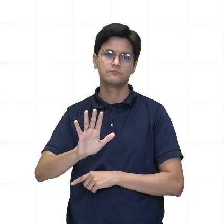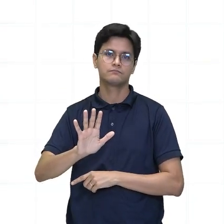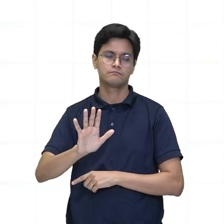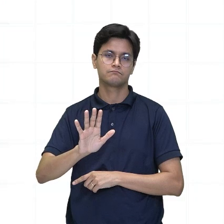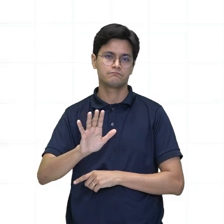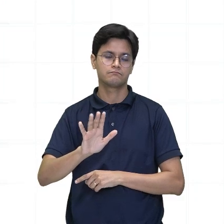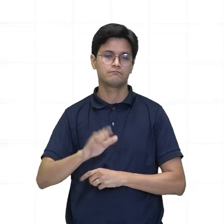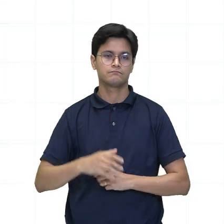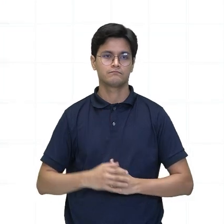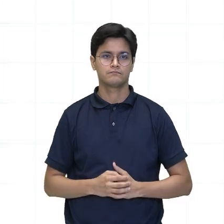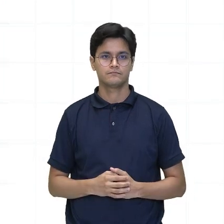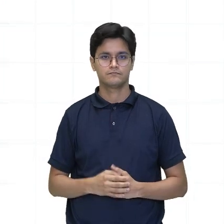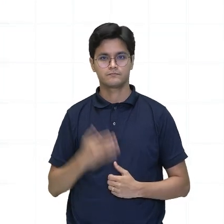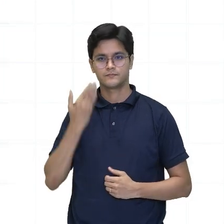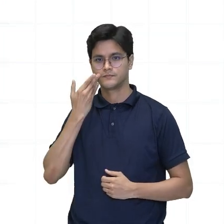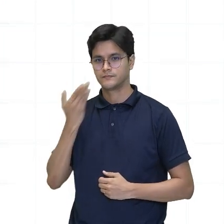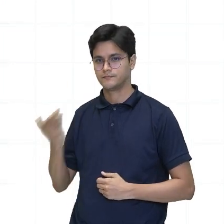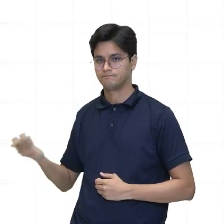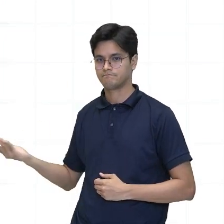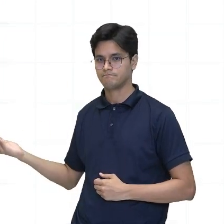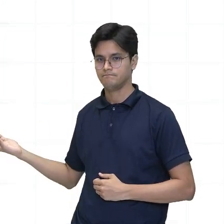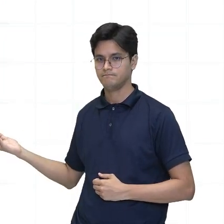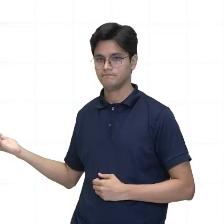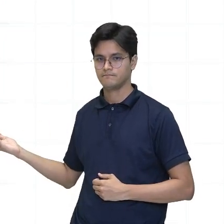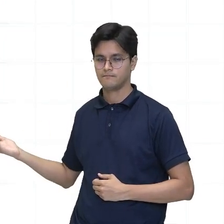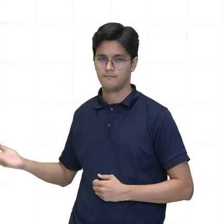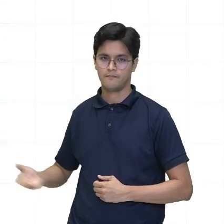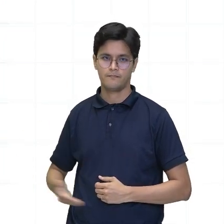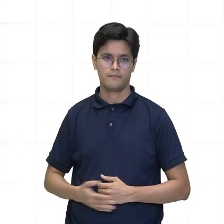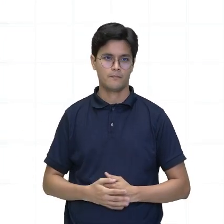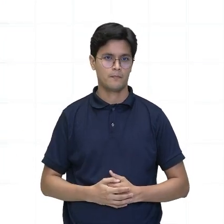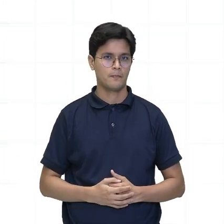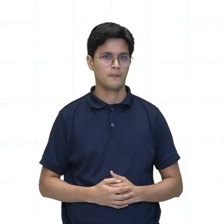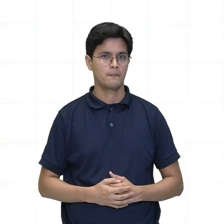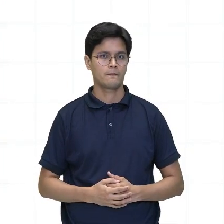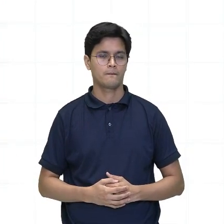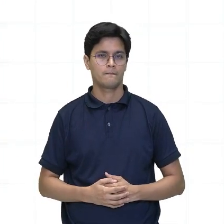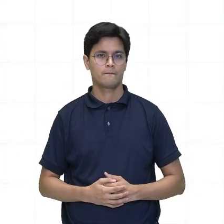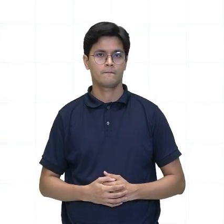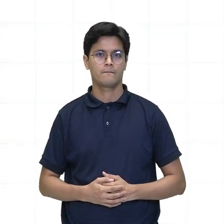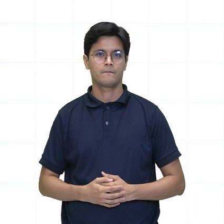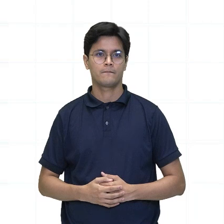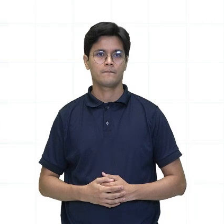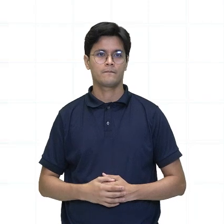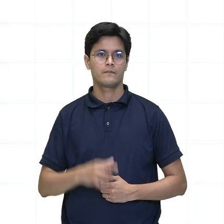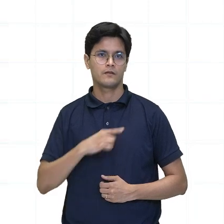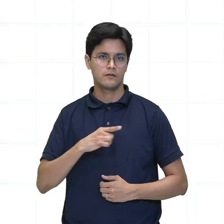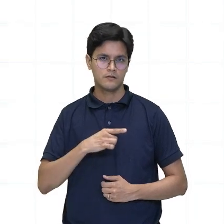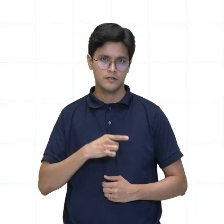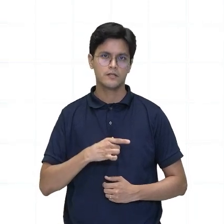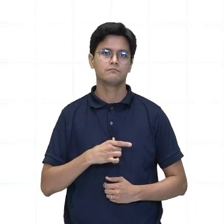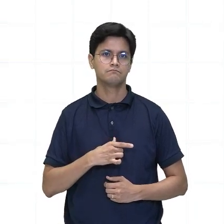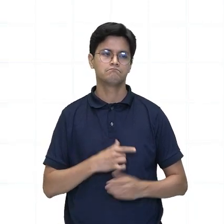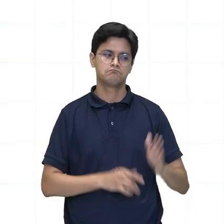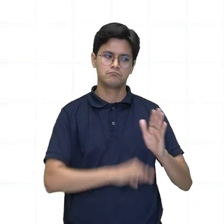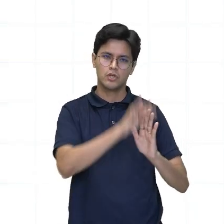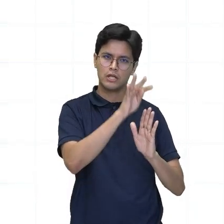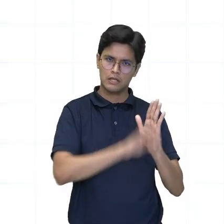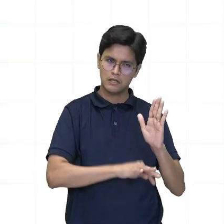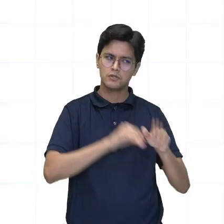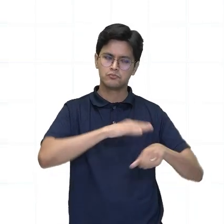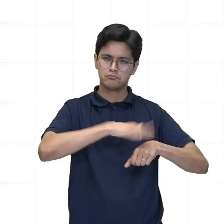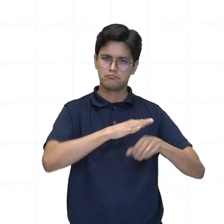As humans, we are, e assim por diante. Temos mais ainda sobre esse texto. Geralmente, pessoal,